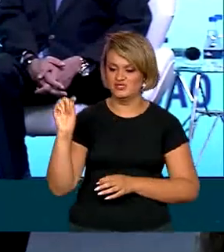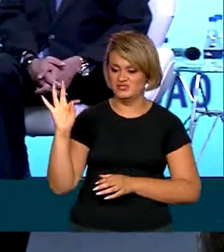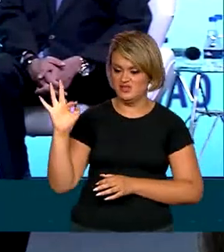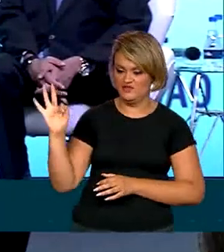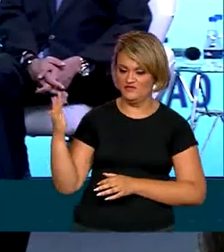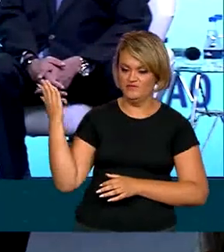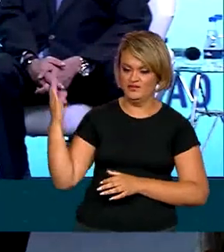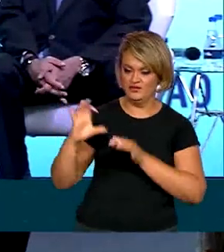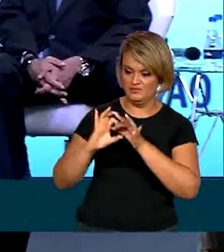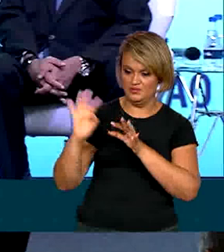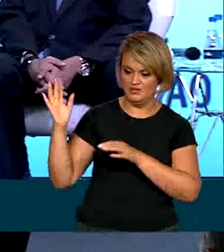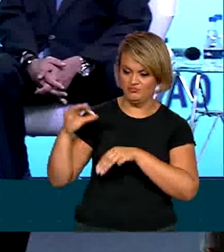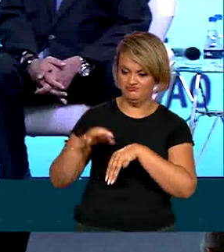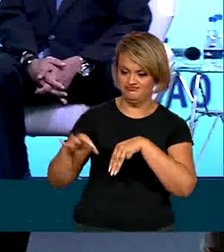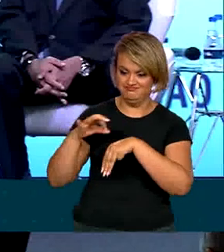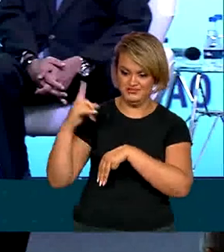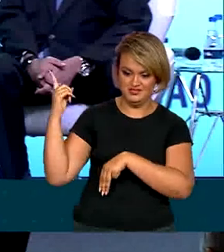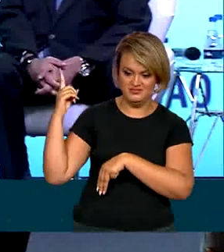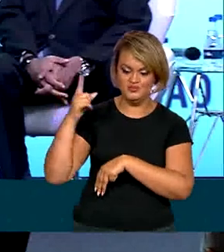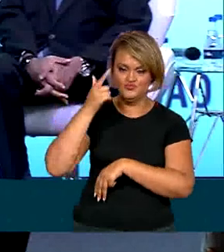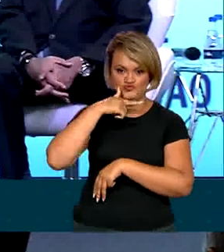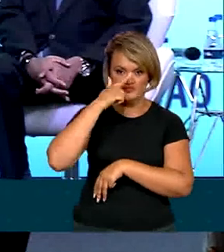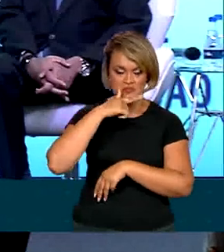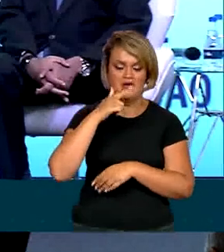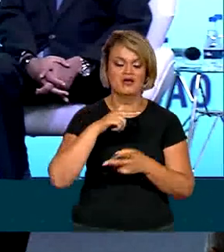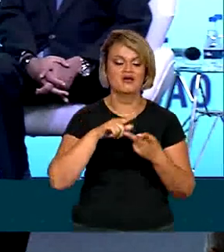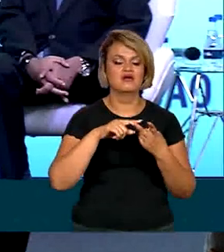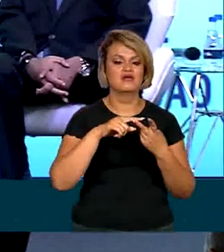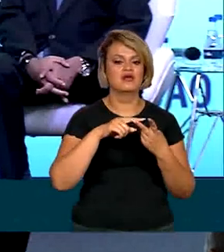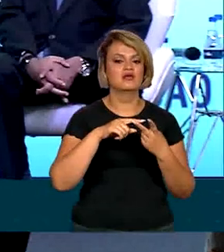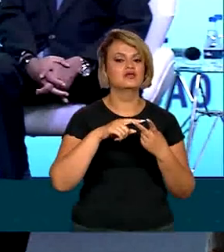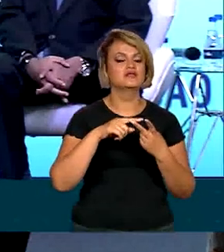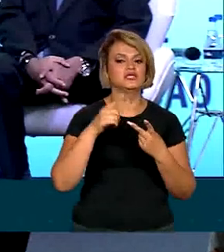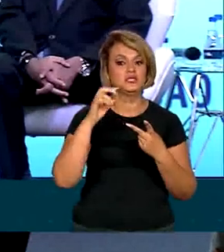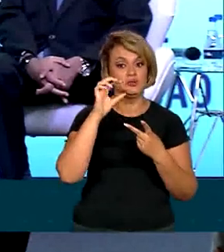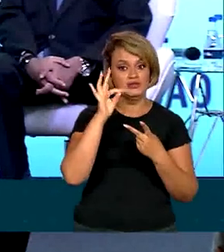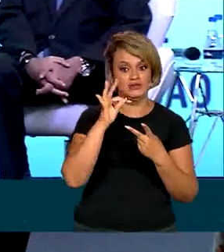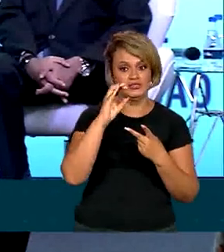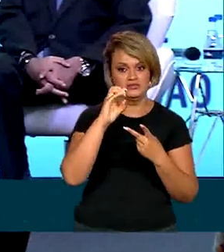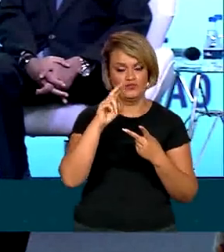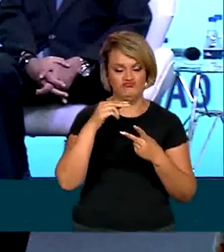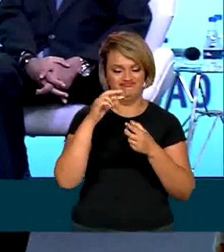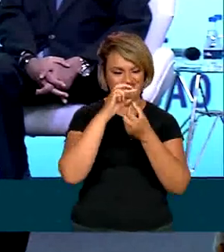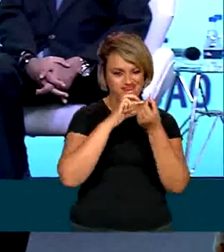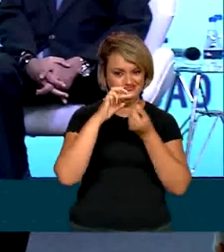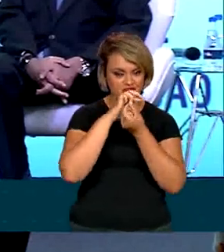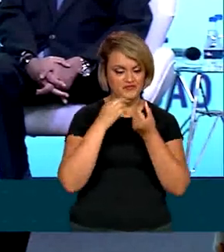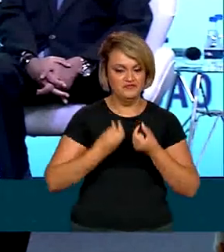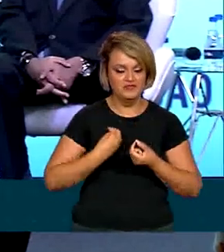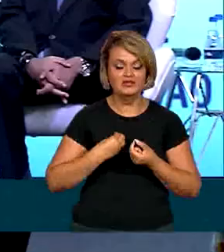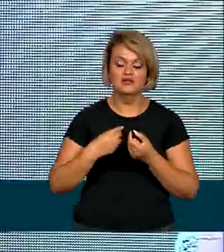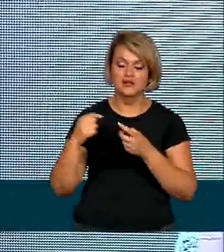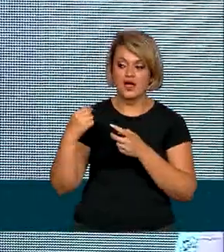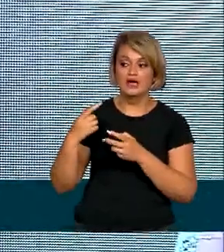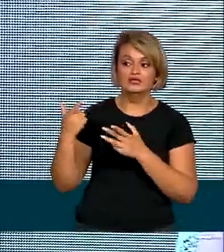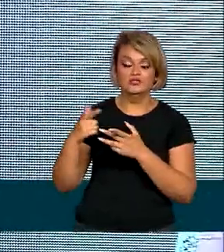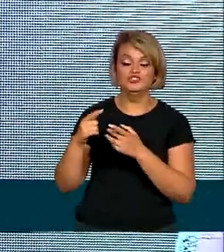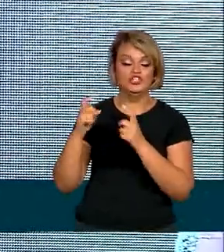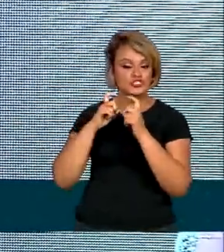Tribunal Federal do Tribunal de Contas da união de abrir uma mesa de conciliação e de negociação